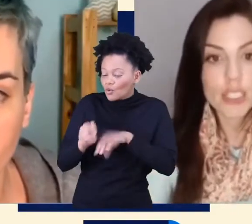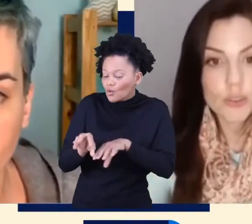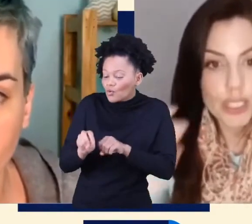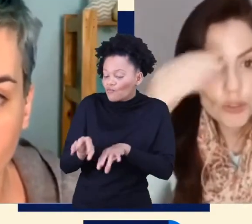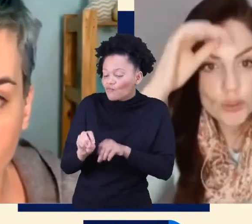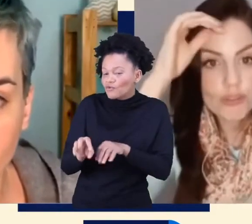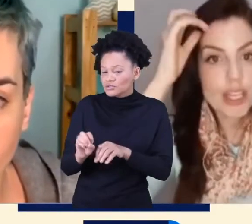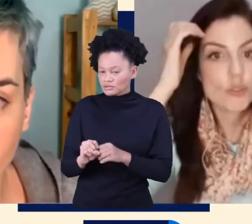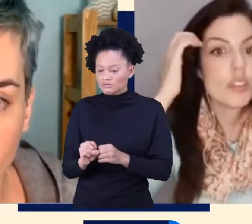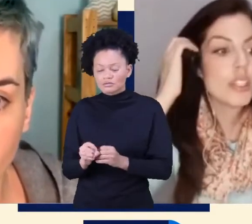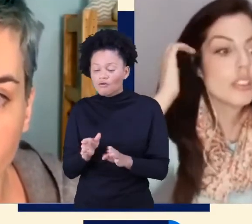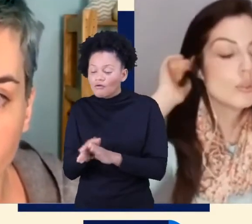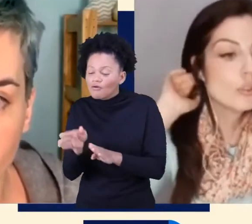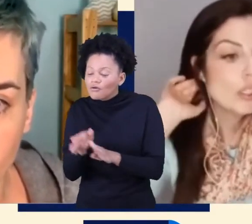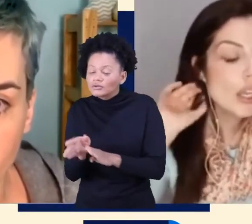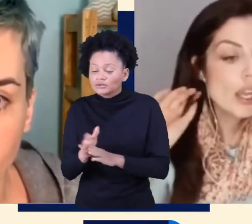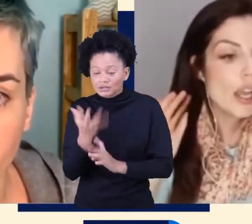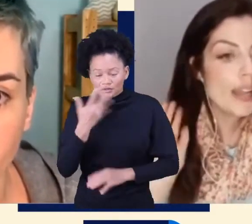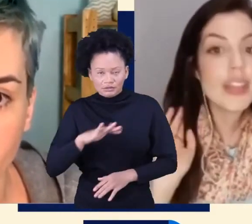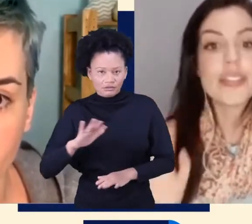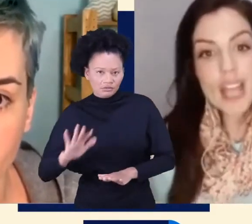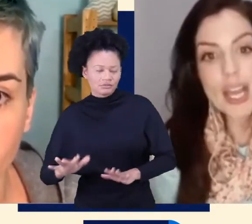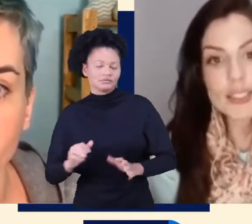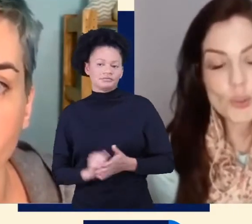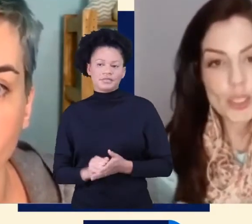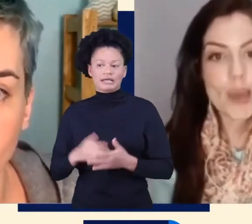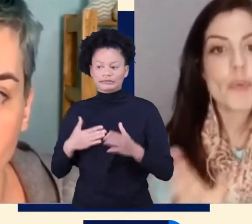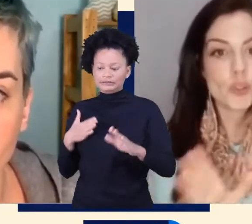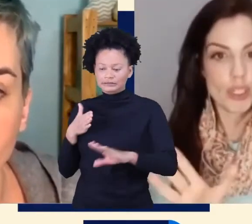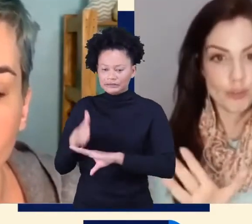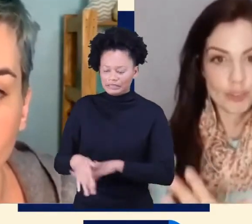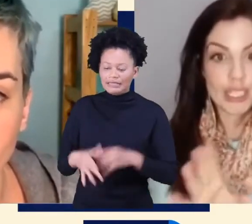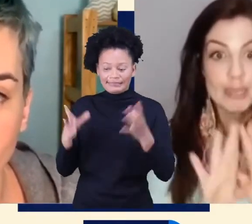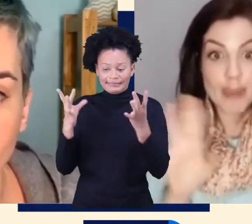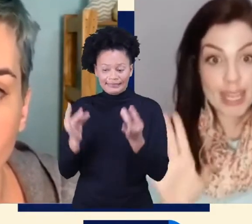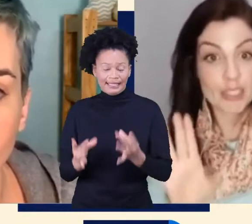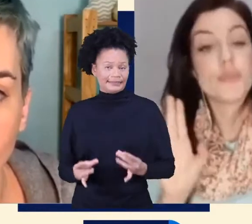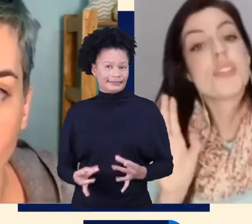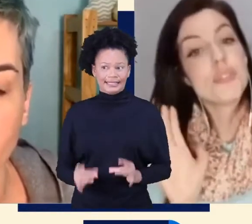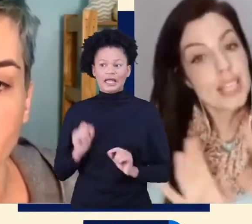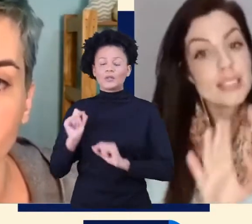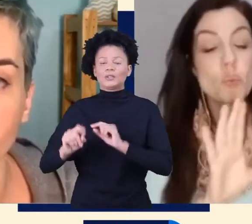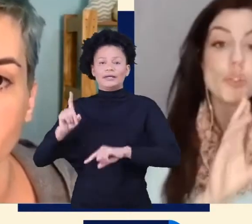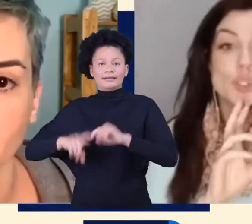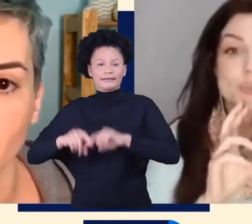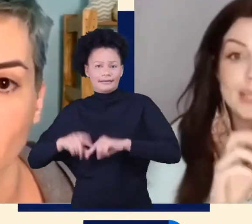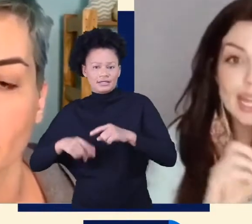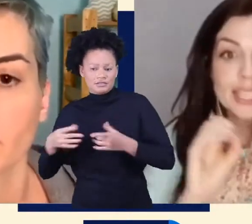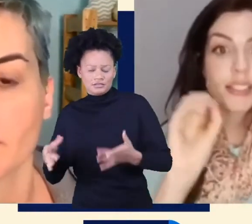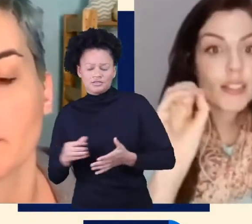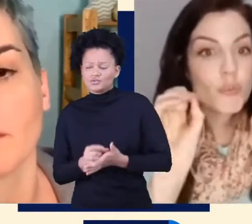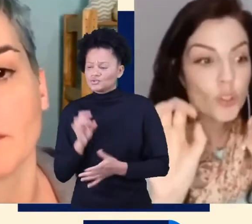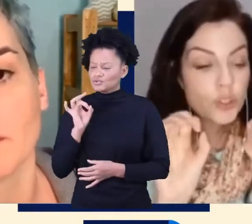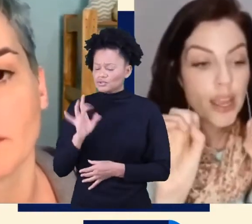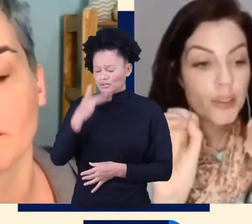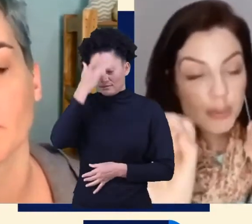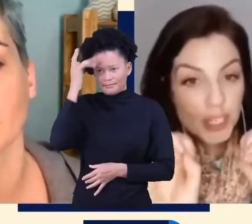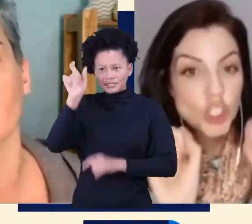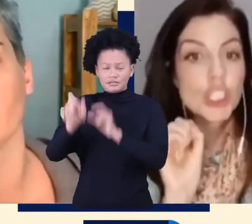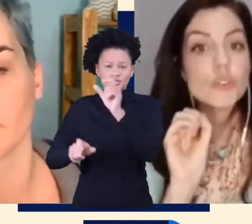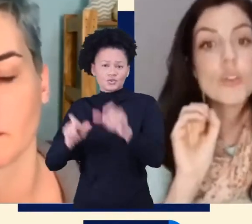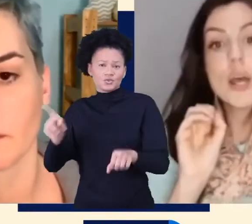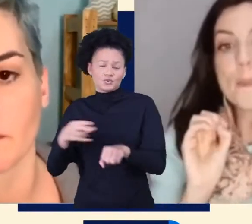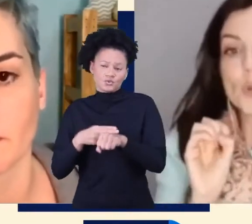ficar entrando nesse universo e dando detalhes do que é pornografia, e basta você falar que são pessoas peladas,